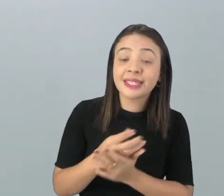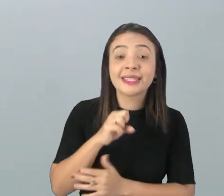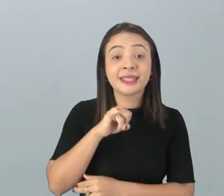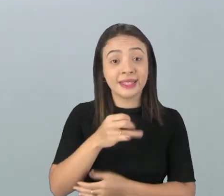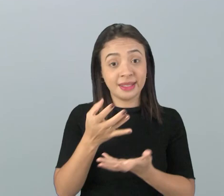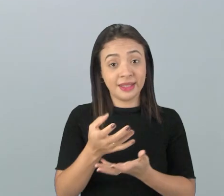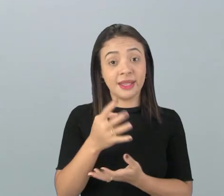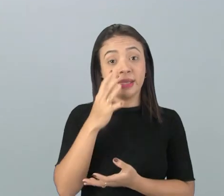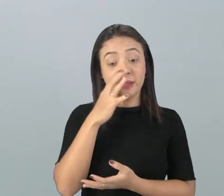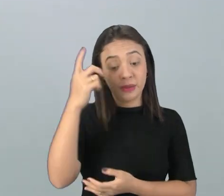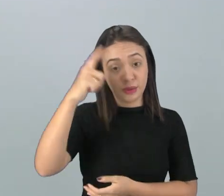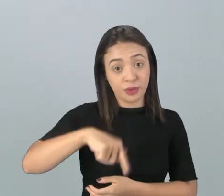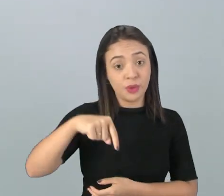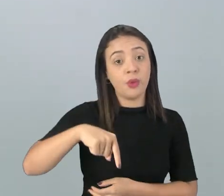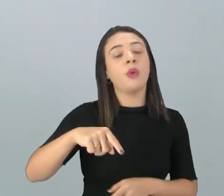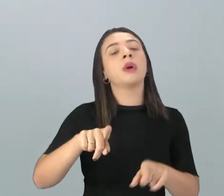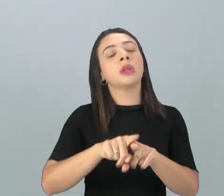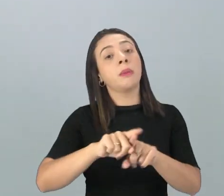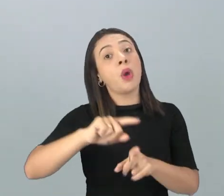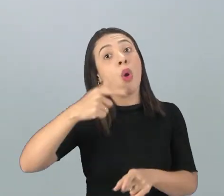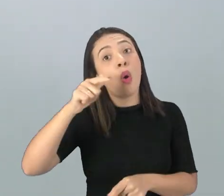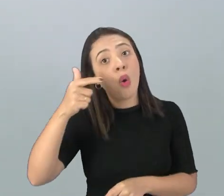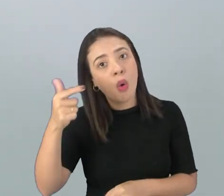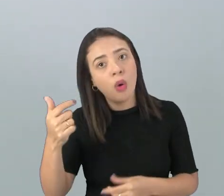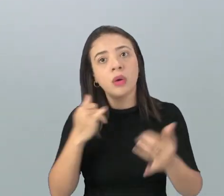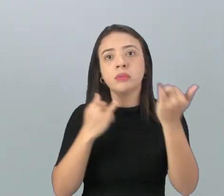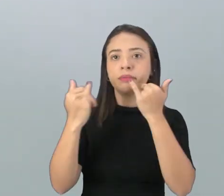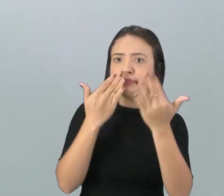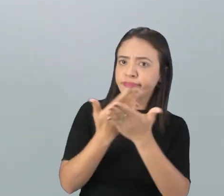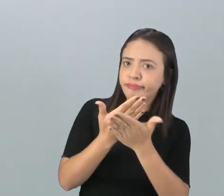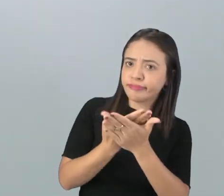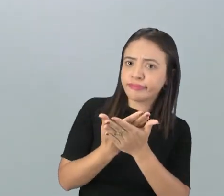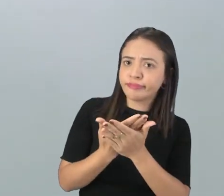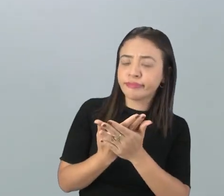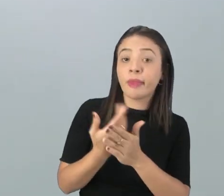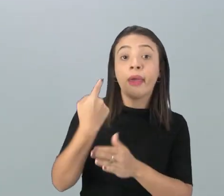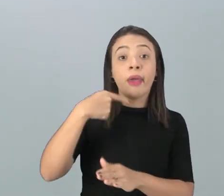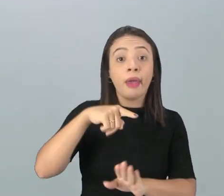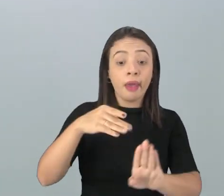quiser acessar essa ou outros componentes curriculares,